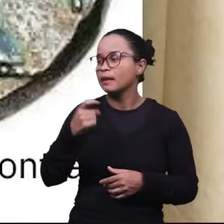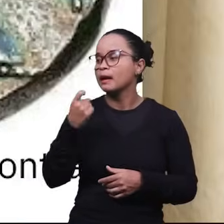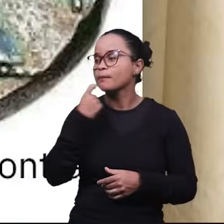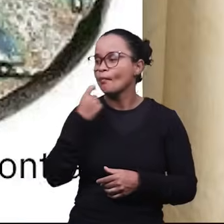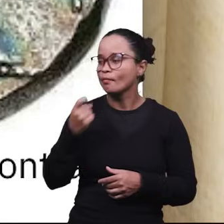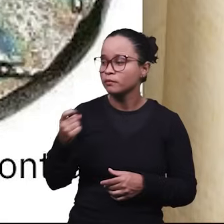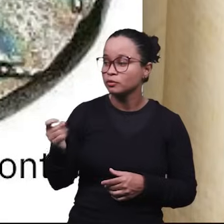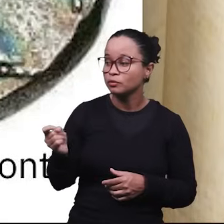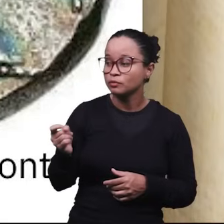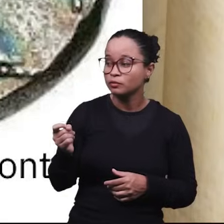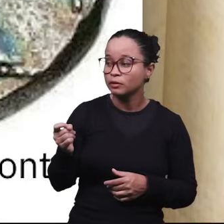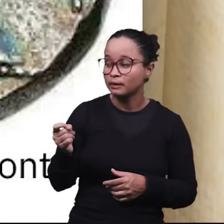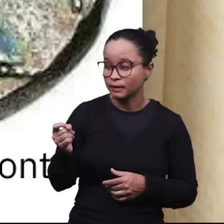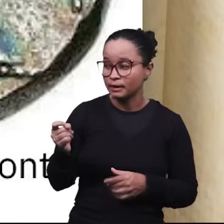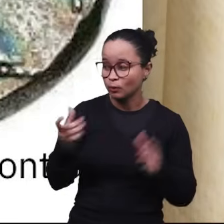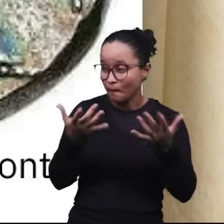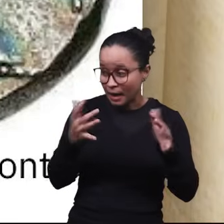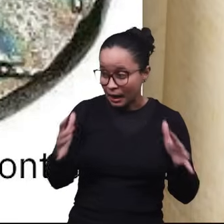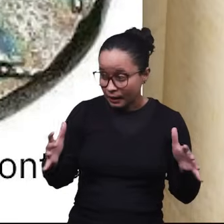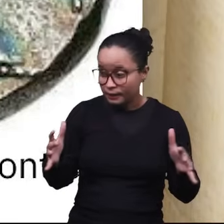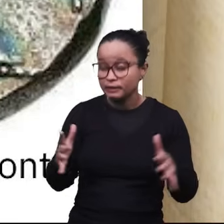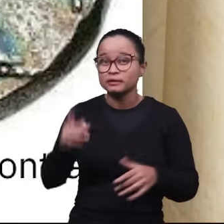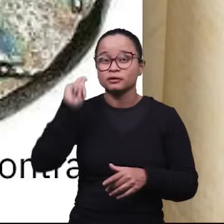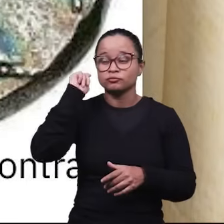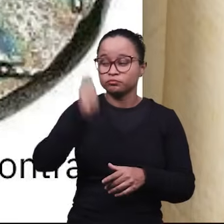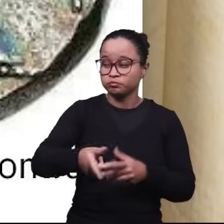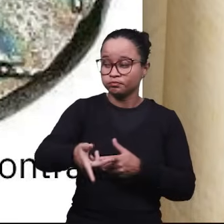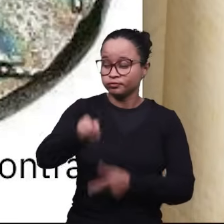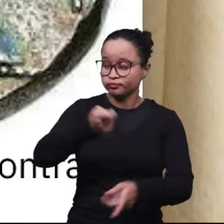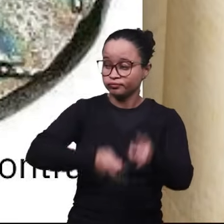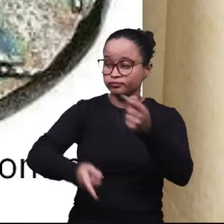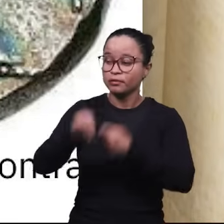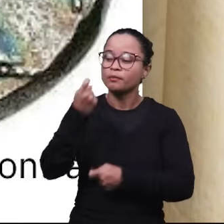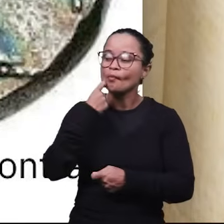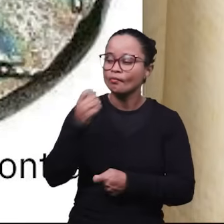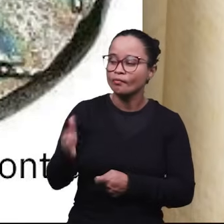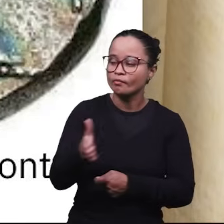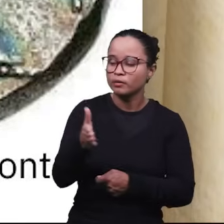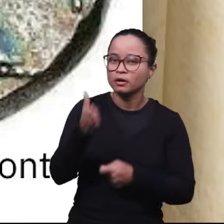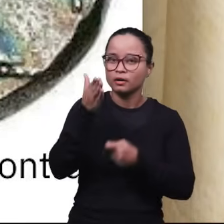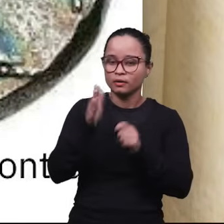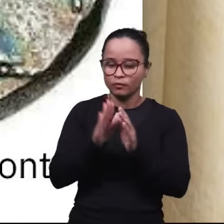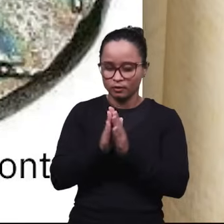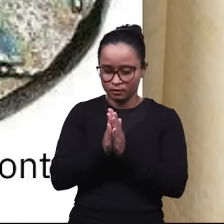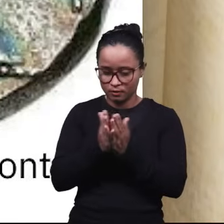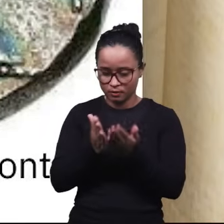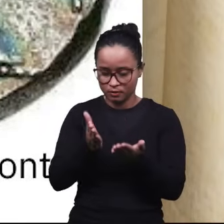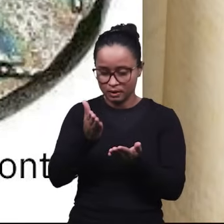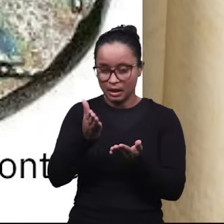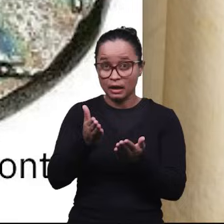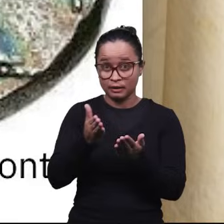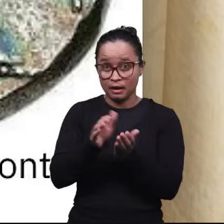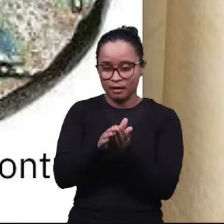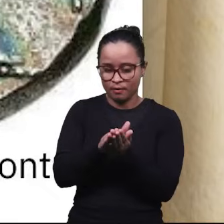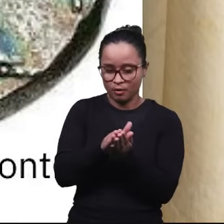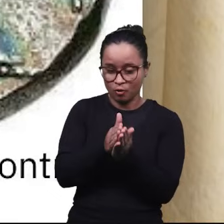mar, lança o anzol, tira o primeiro peixe que subir e, abrindo-lhe a